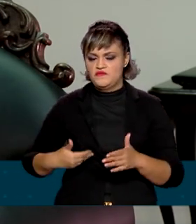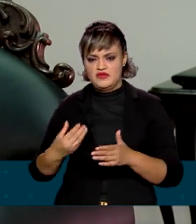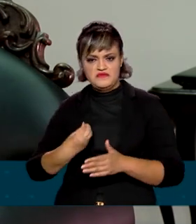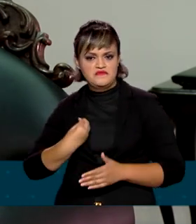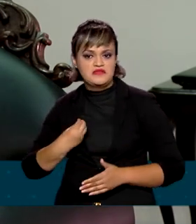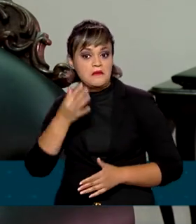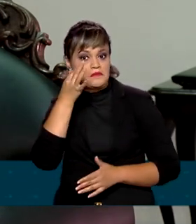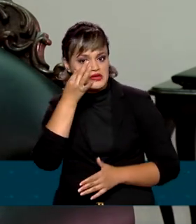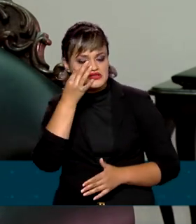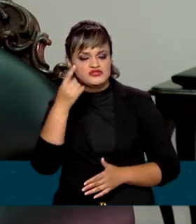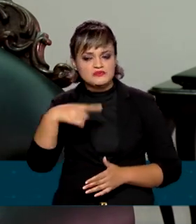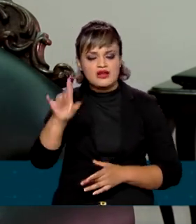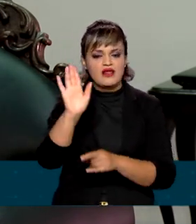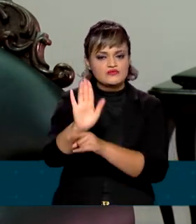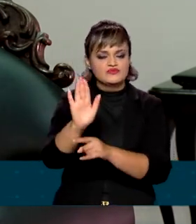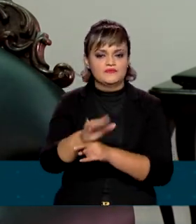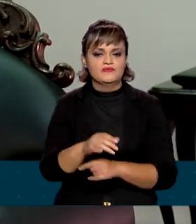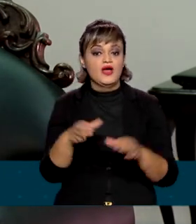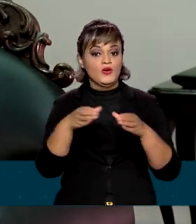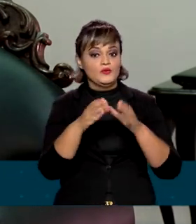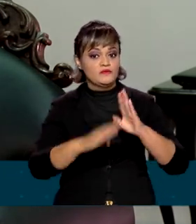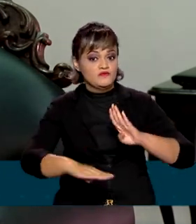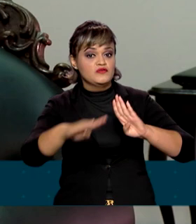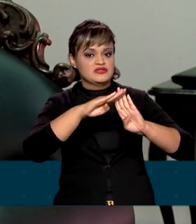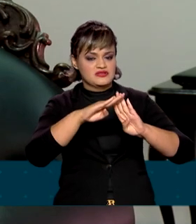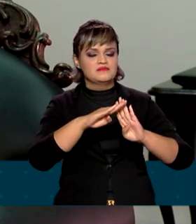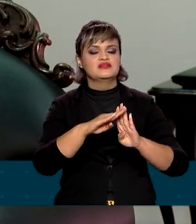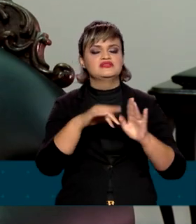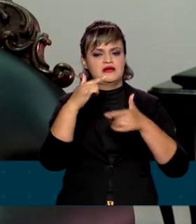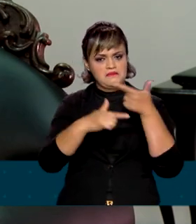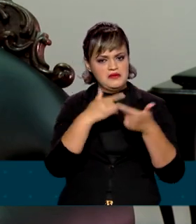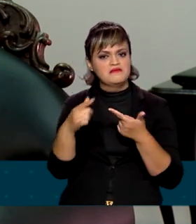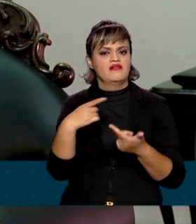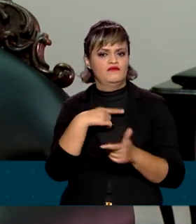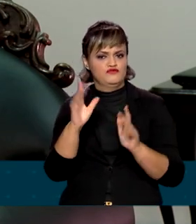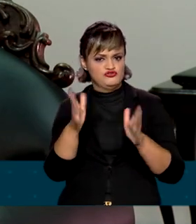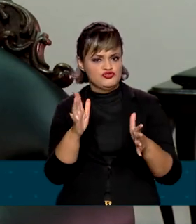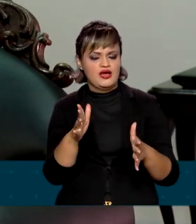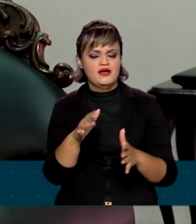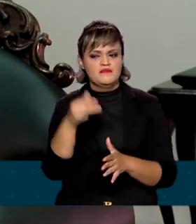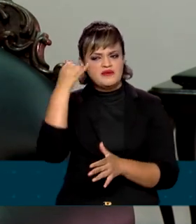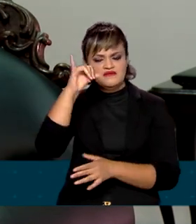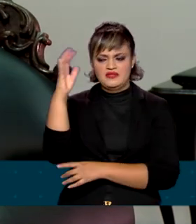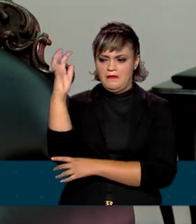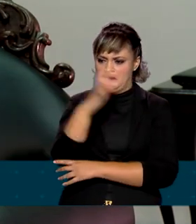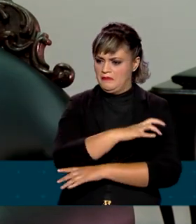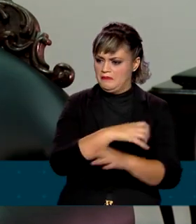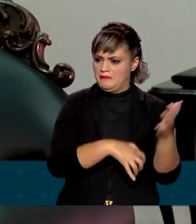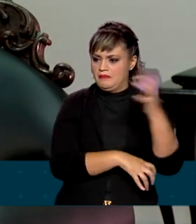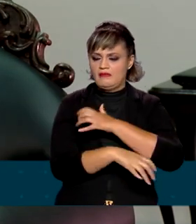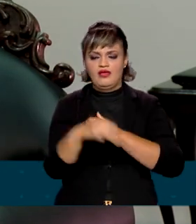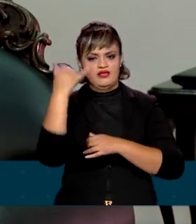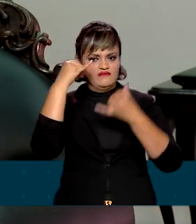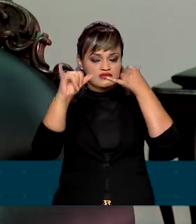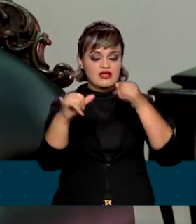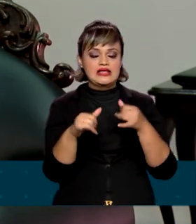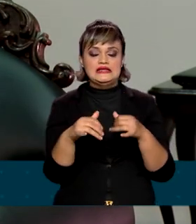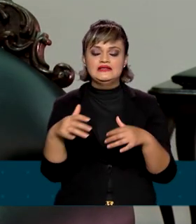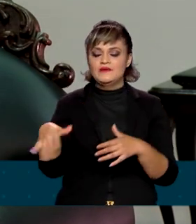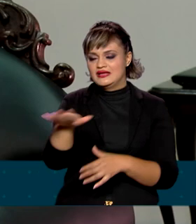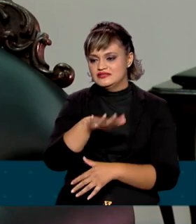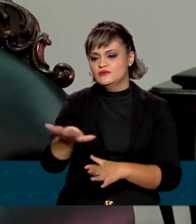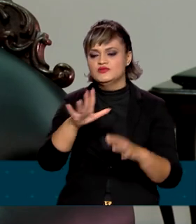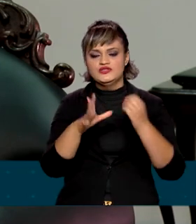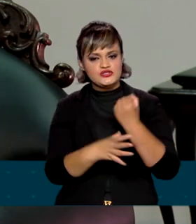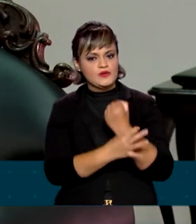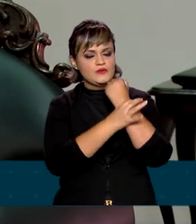presente naquela região as forças armadas já vinham fazendo um trabalho belíssimo ali de combate ao desmatamento e eu acho que essa essa parte